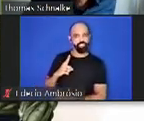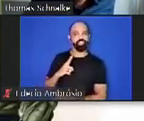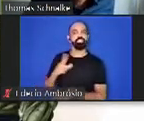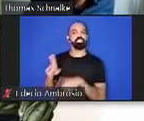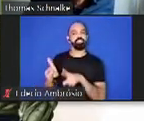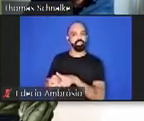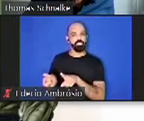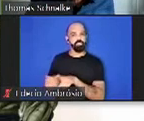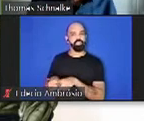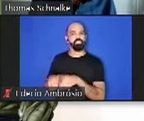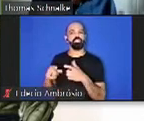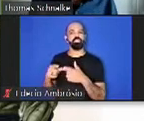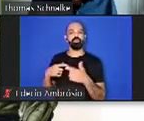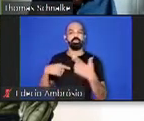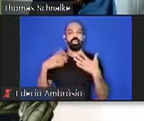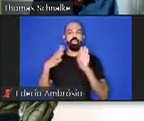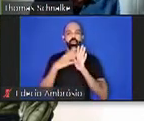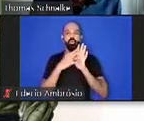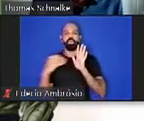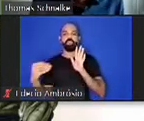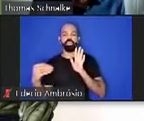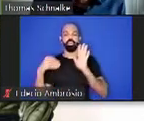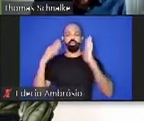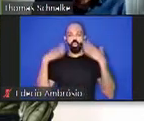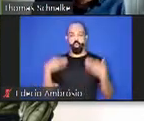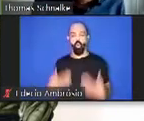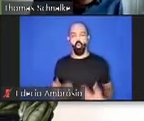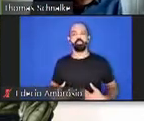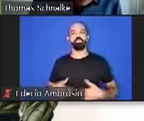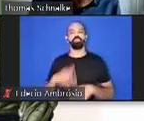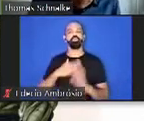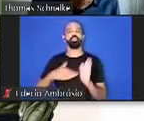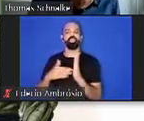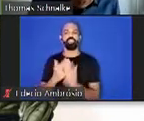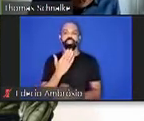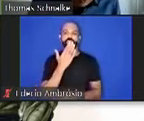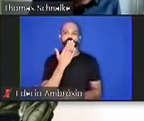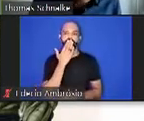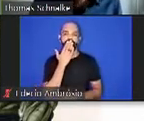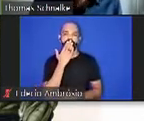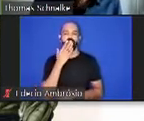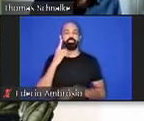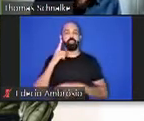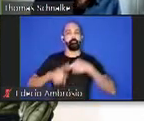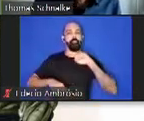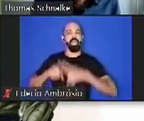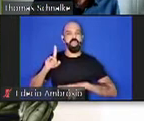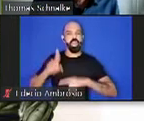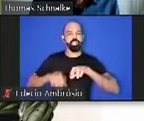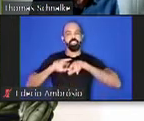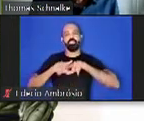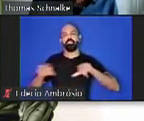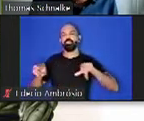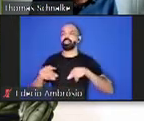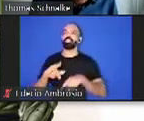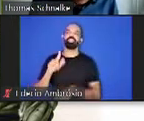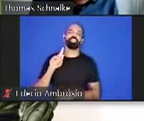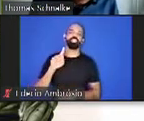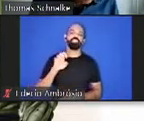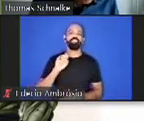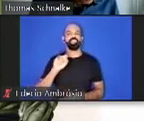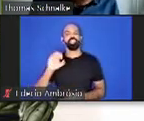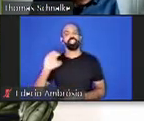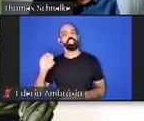reproduções do corpo humano que foram feitas em todos os tipos de elementos diferentes, em gesso, madeira